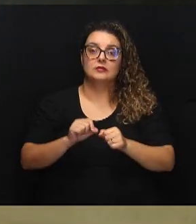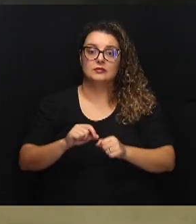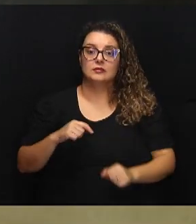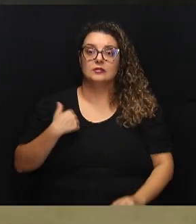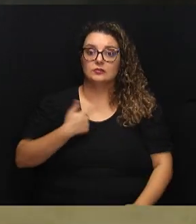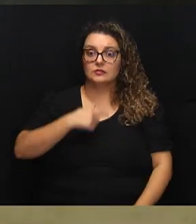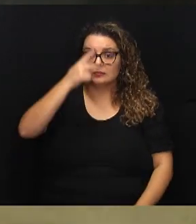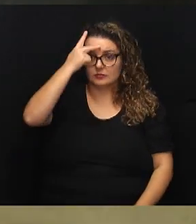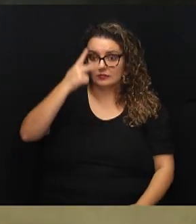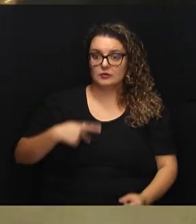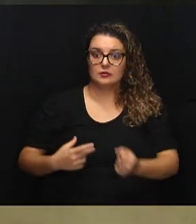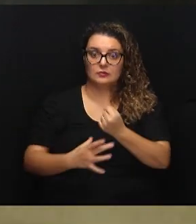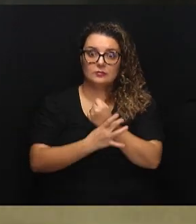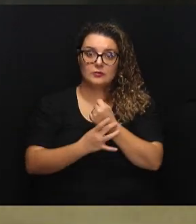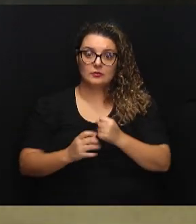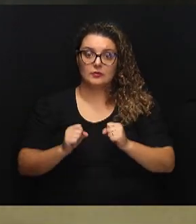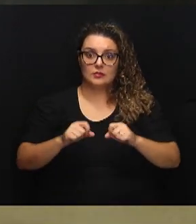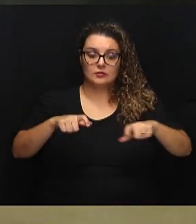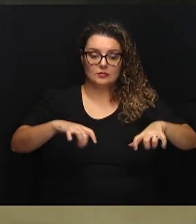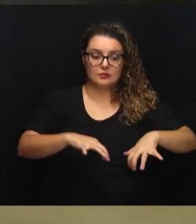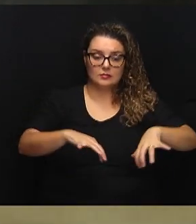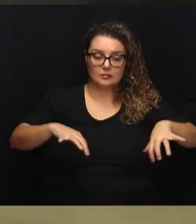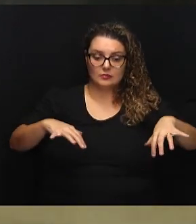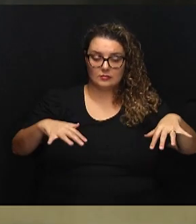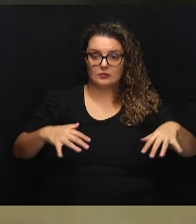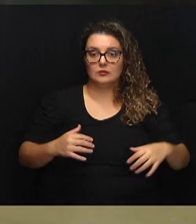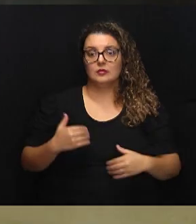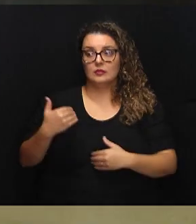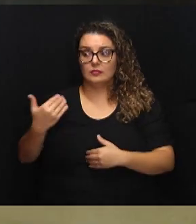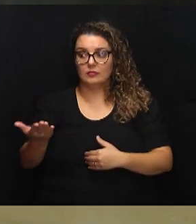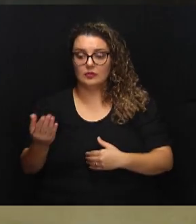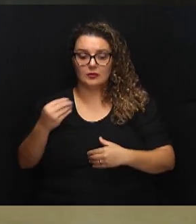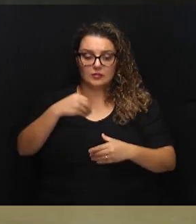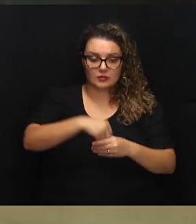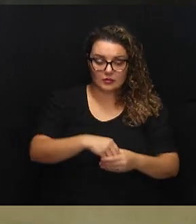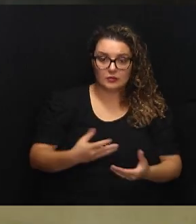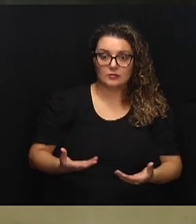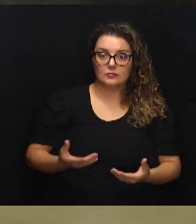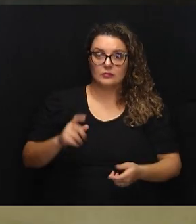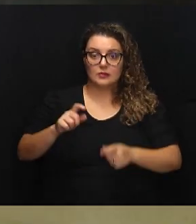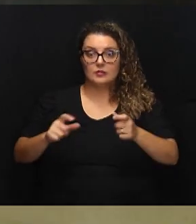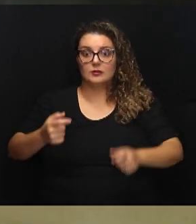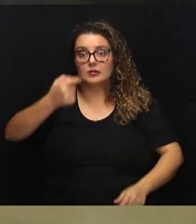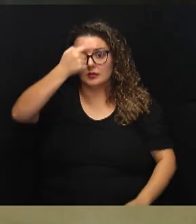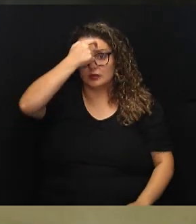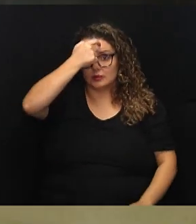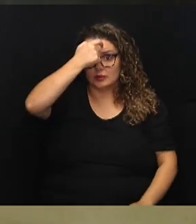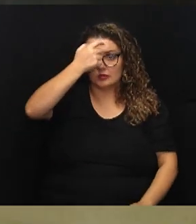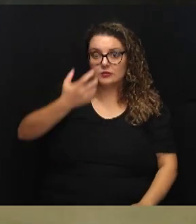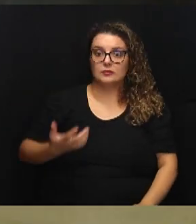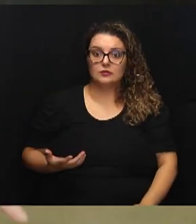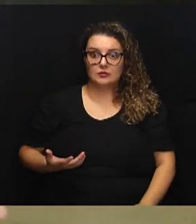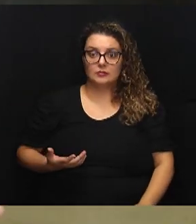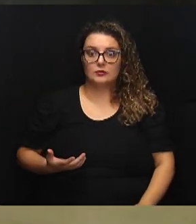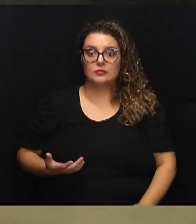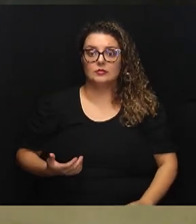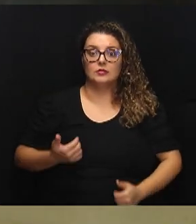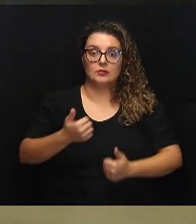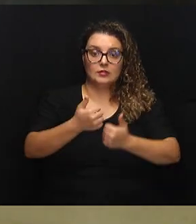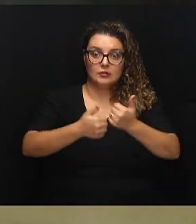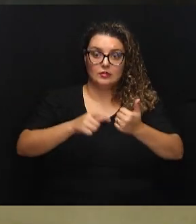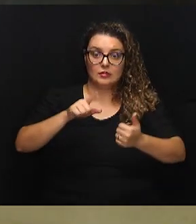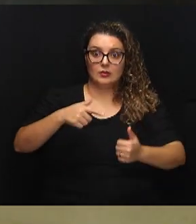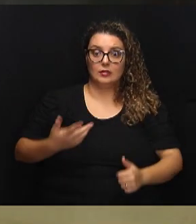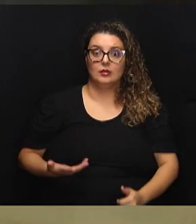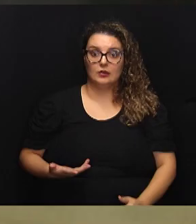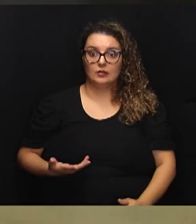do estádio, pode ter a segurança ao redor do estádio, mas o negócio é que as pessoas precisam se conscientizar que o futebol é uma cultura e